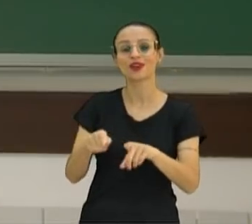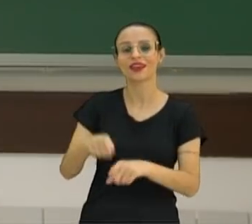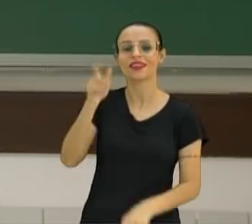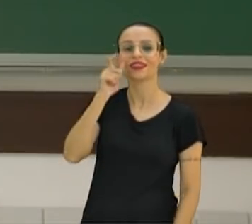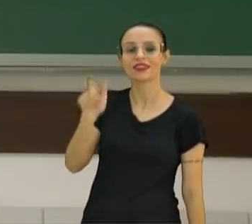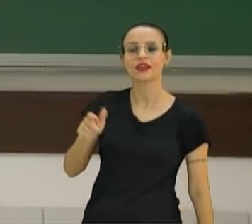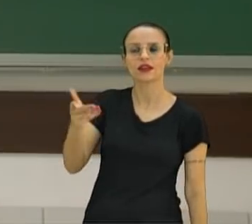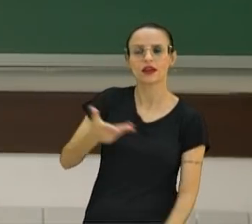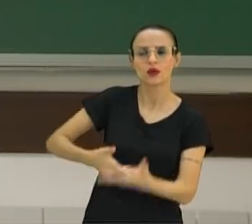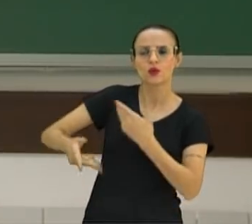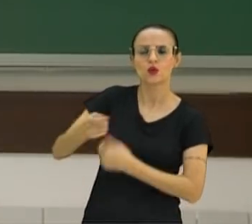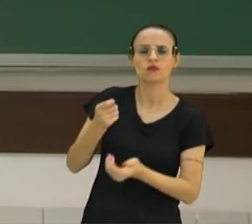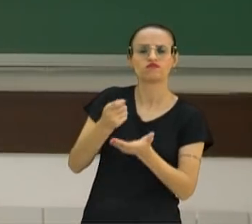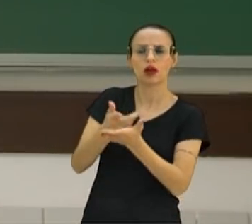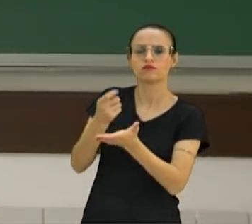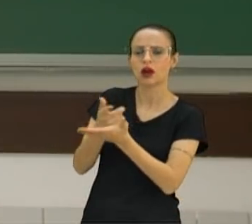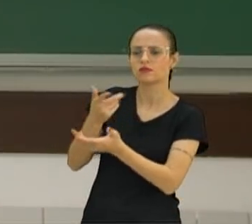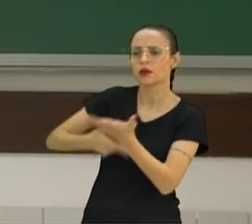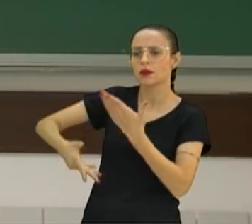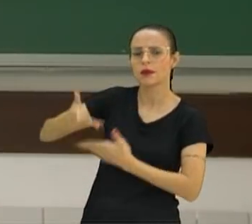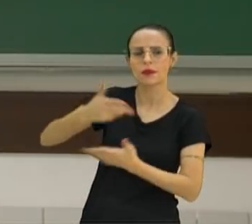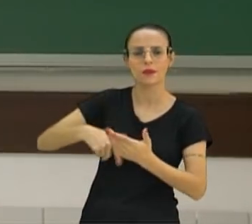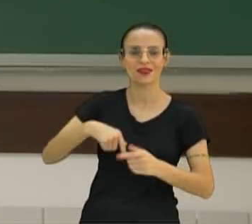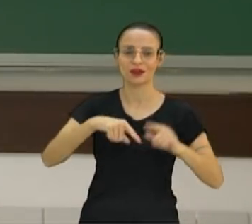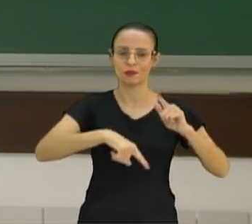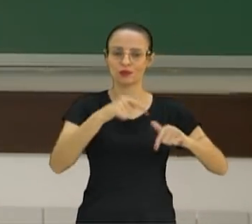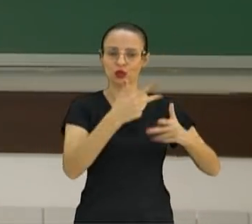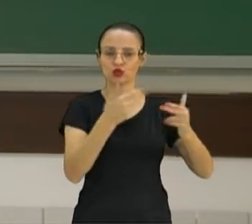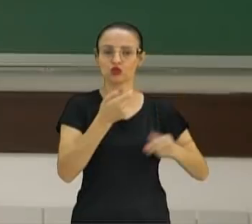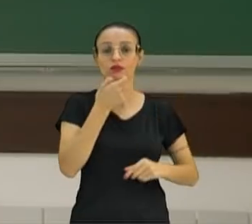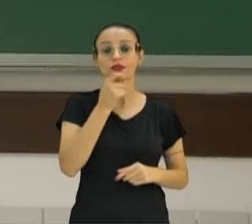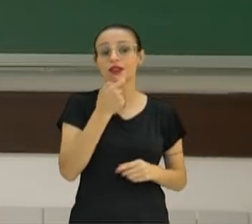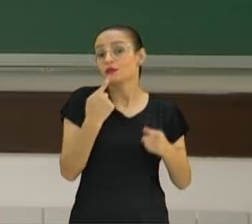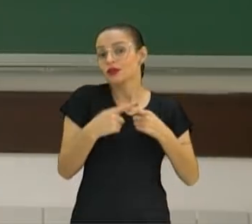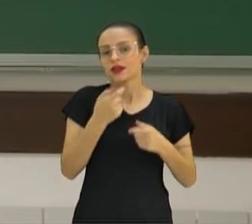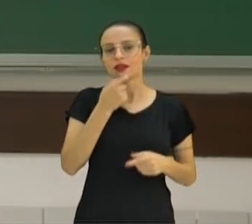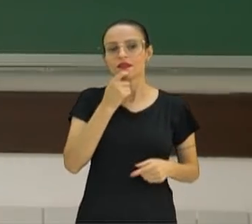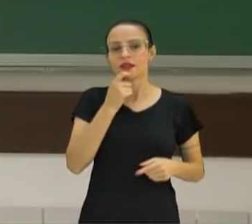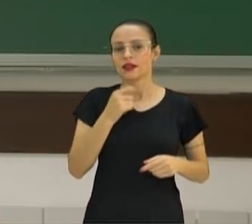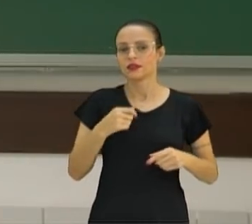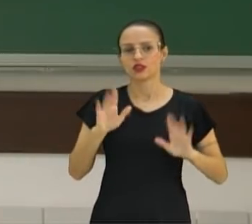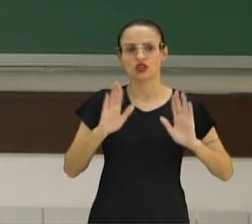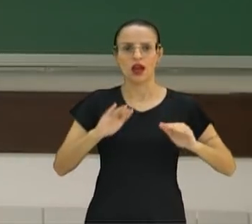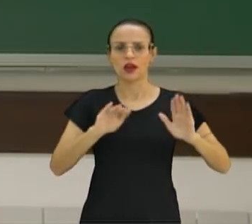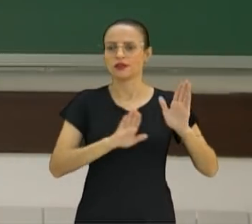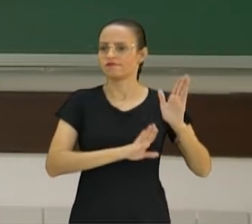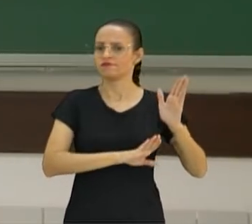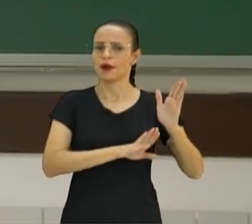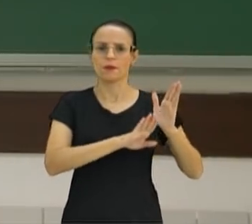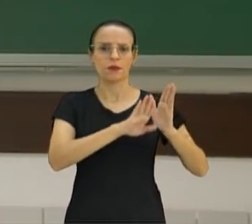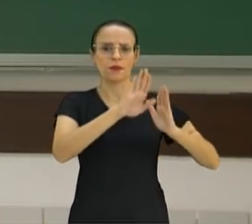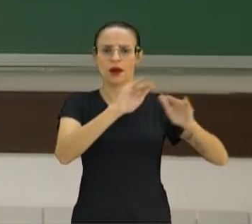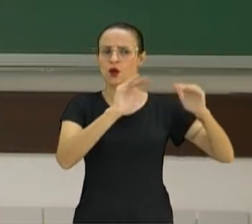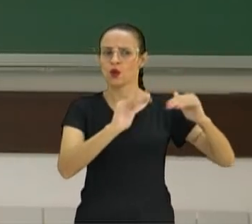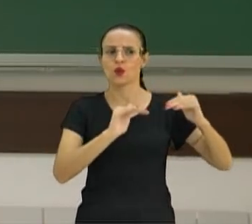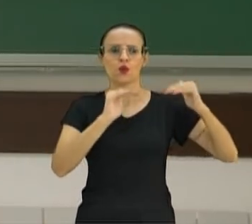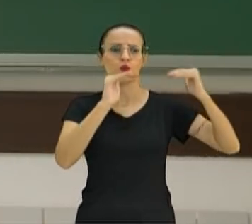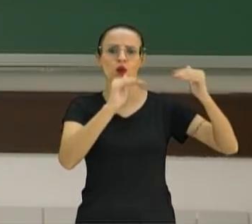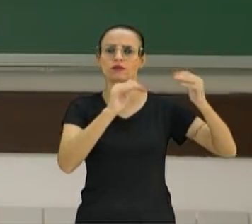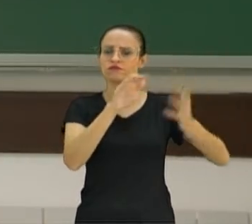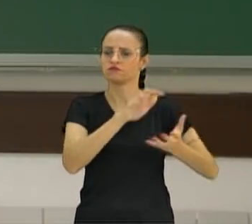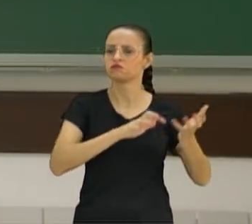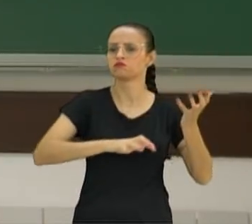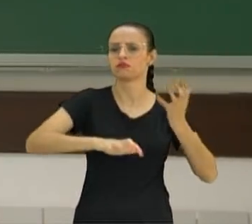de um mercado consumidor para os produtos ingleses, uma vez que a Inglaterra vivia o auge do seu processo de